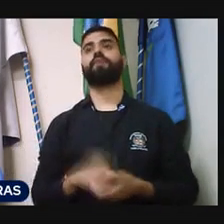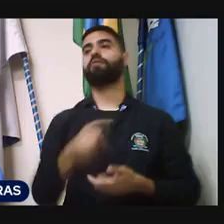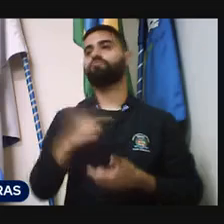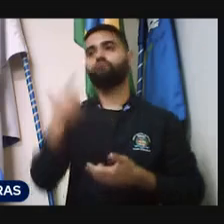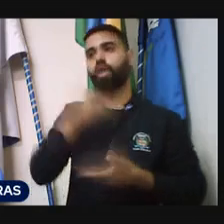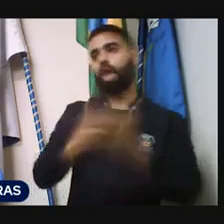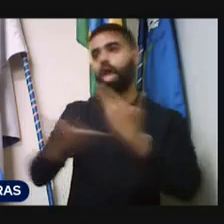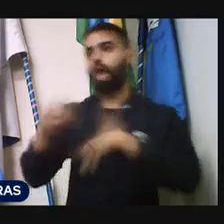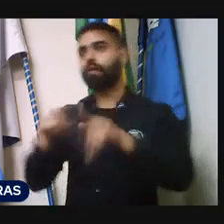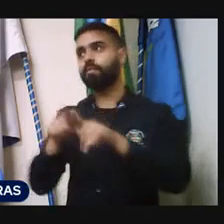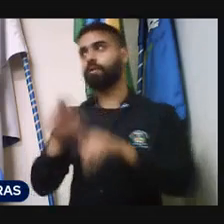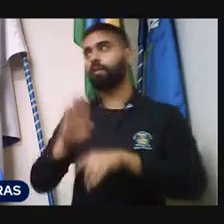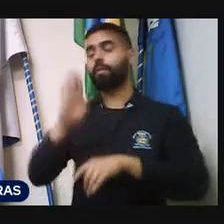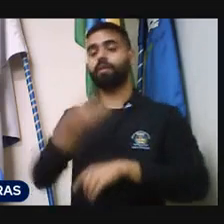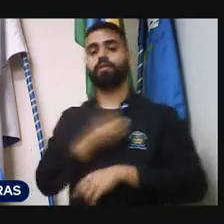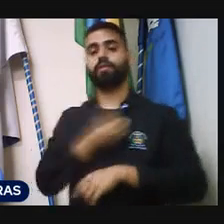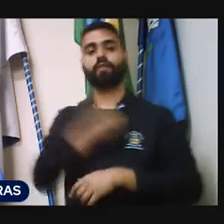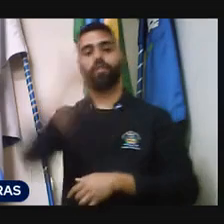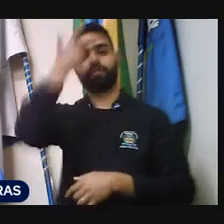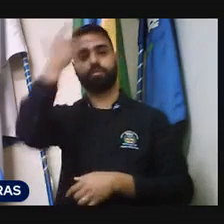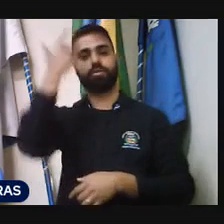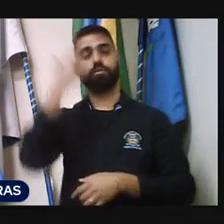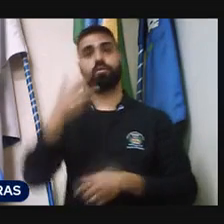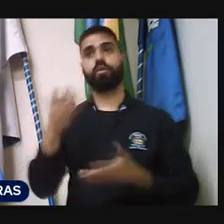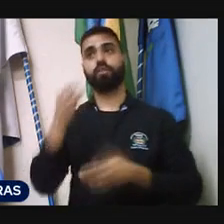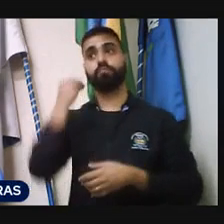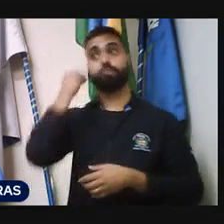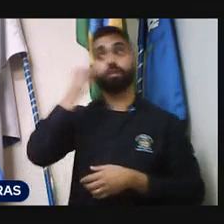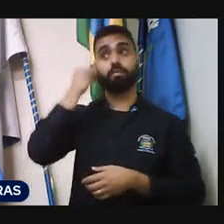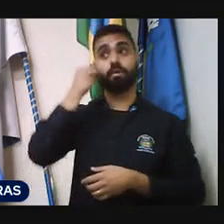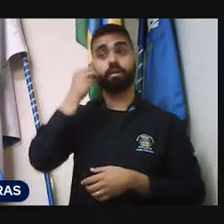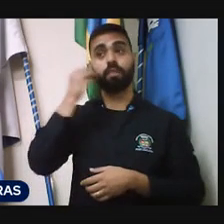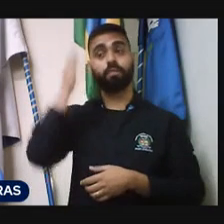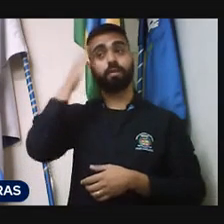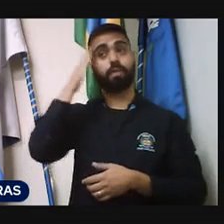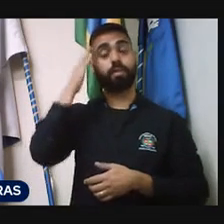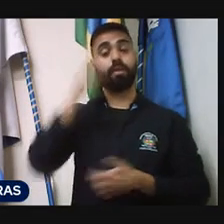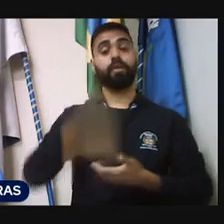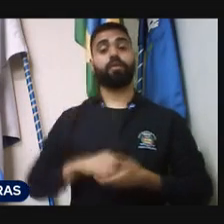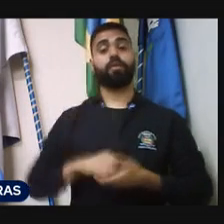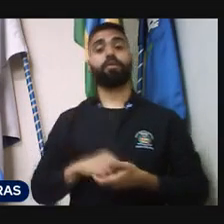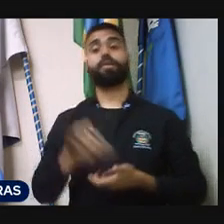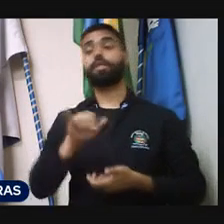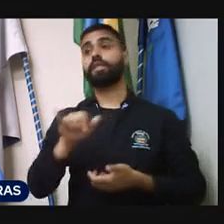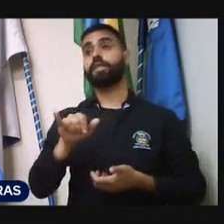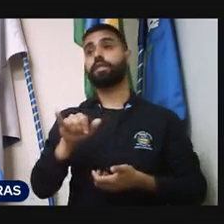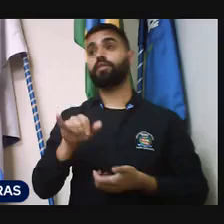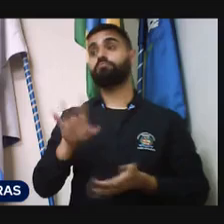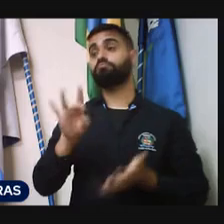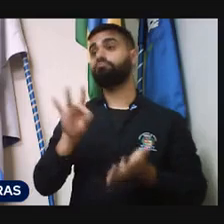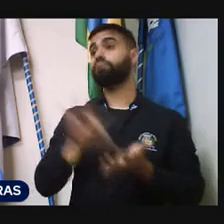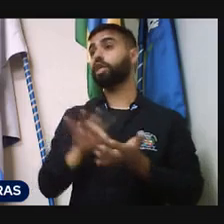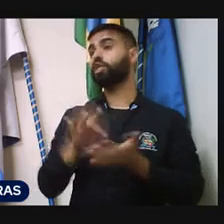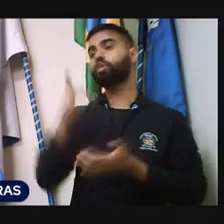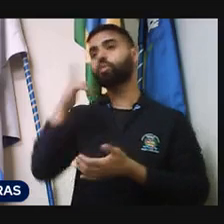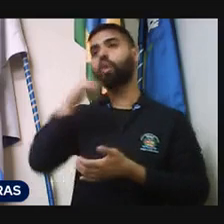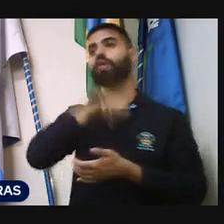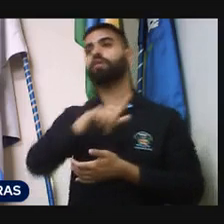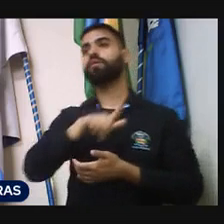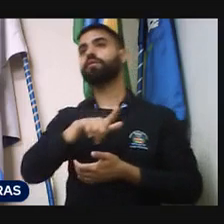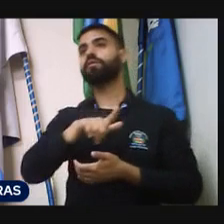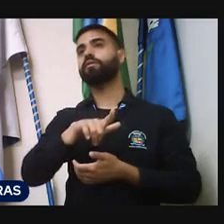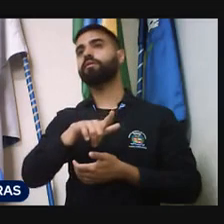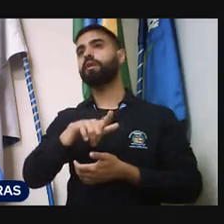interagir está mais presente na vida das pessoas Então a gente vai experimentar para ver se realmente a gente consegue aí